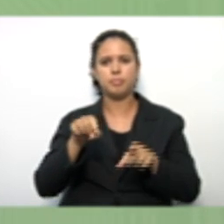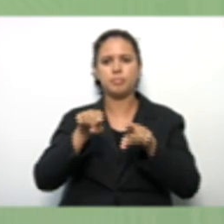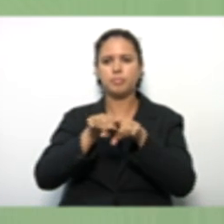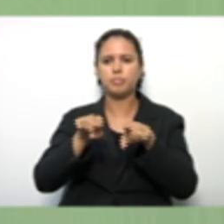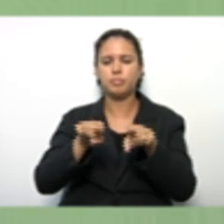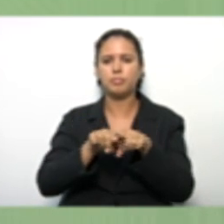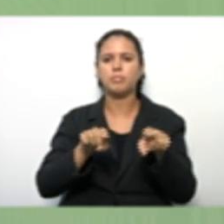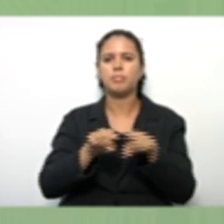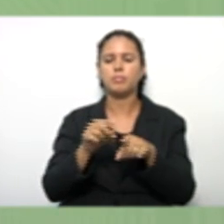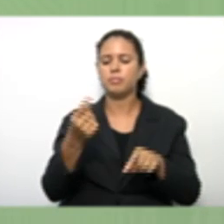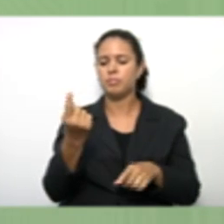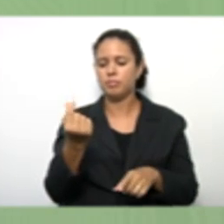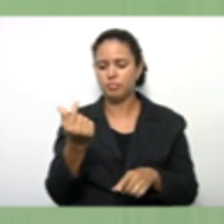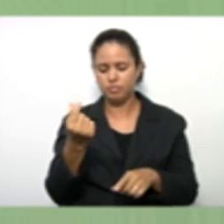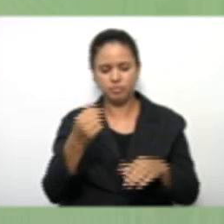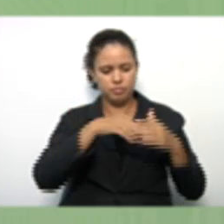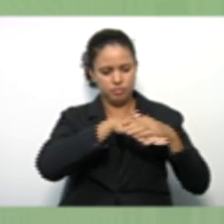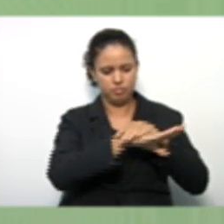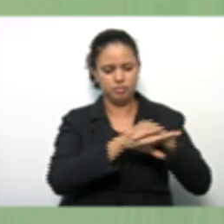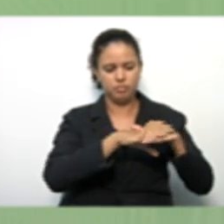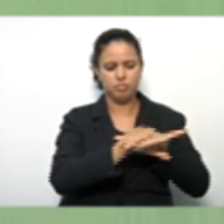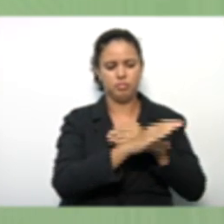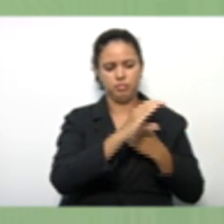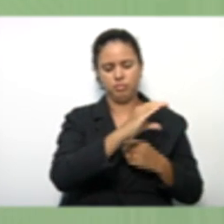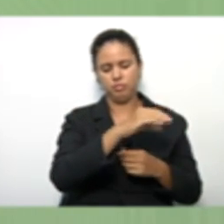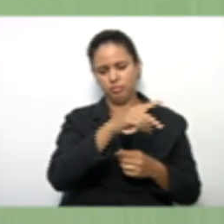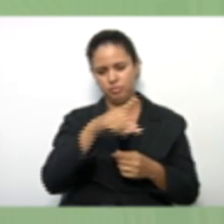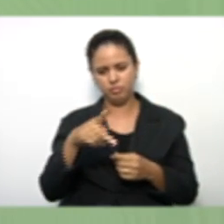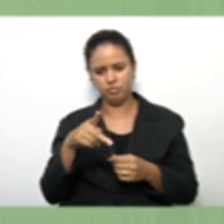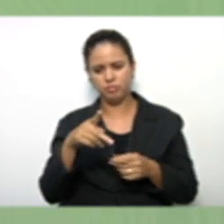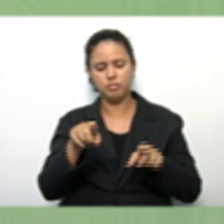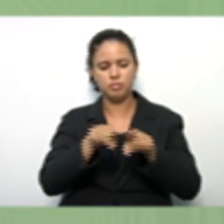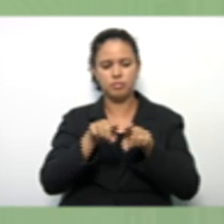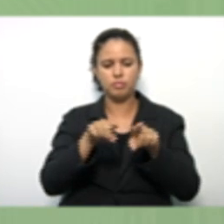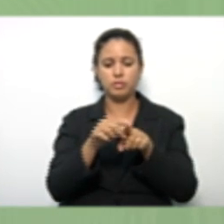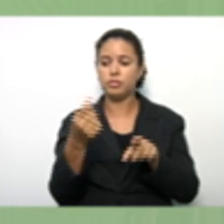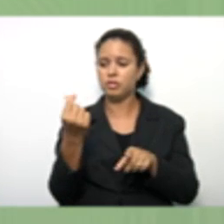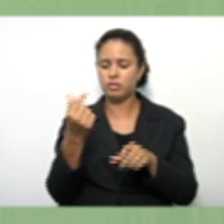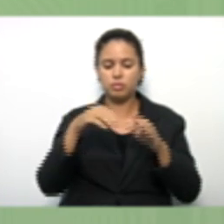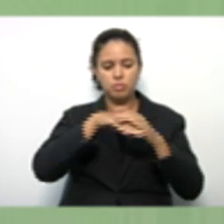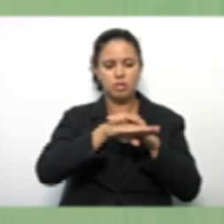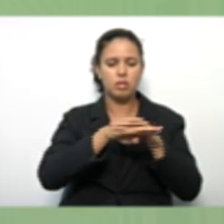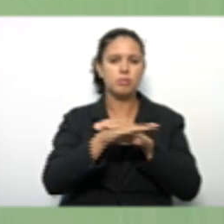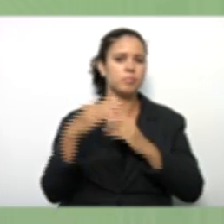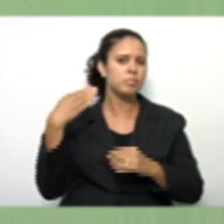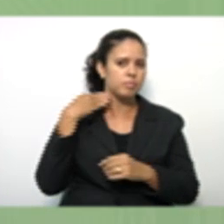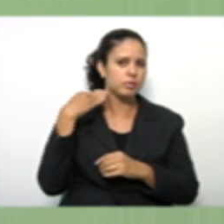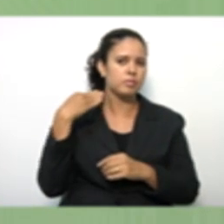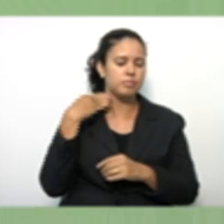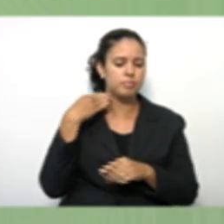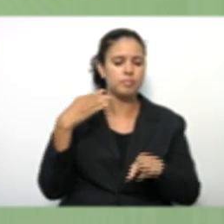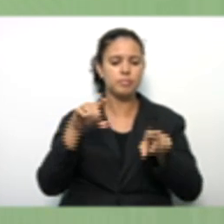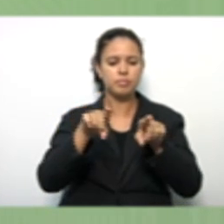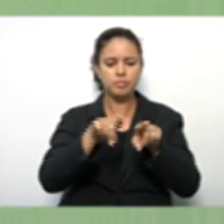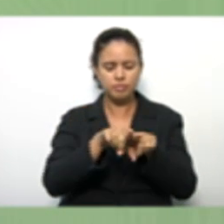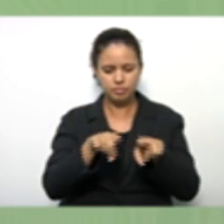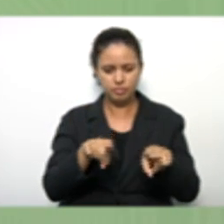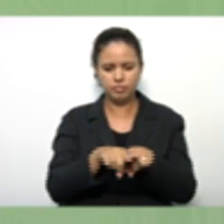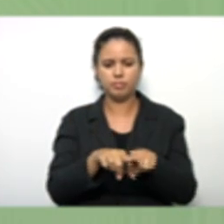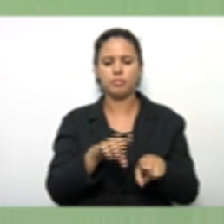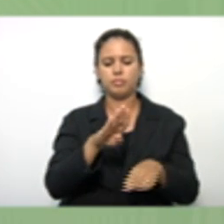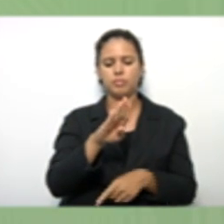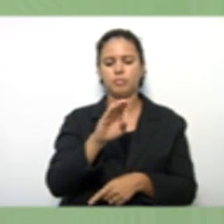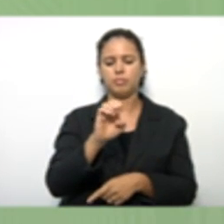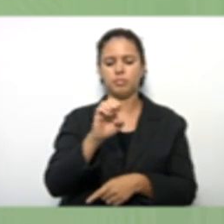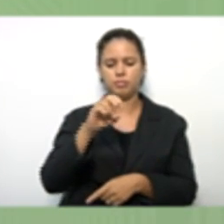lá na cooperativa, o dinheiro que eu tenho nos bancos, e também eu tenho os bens móveis, né? Que